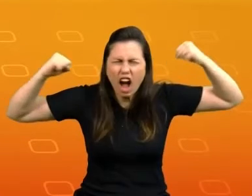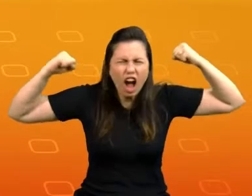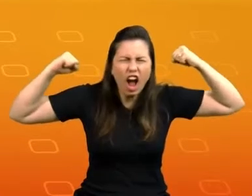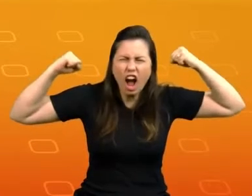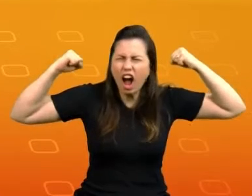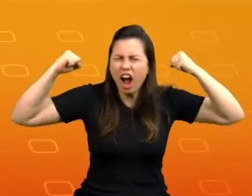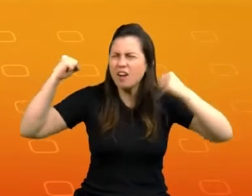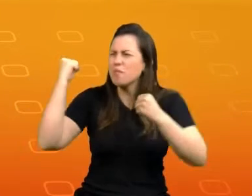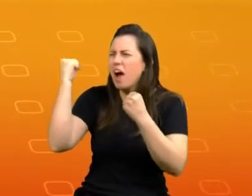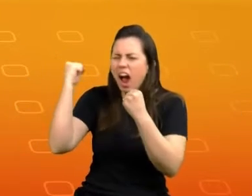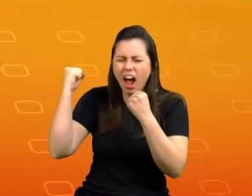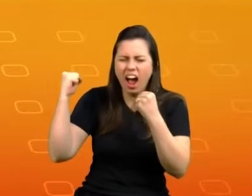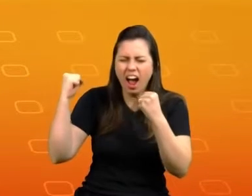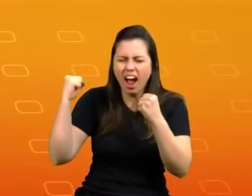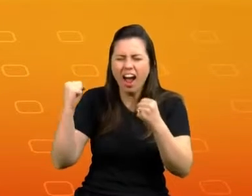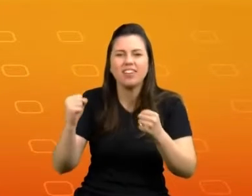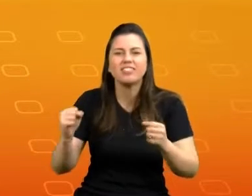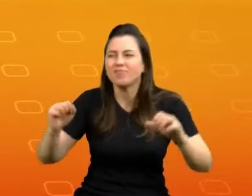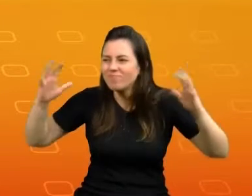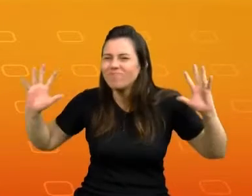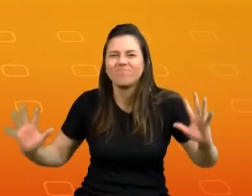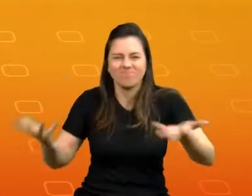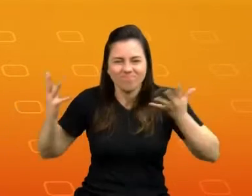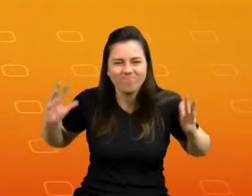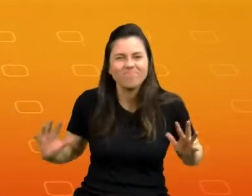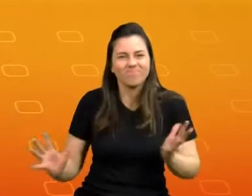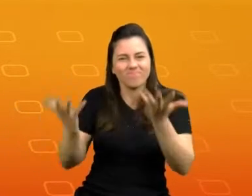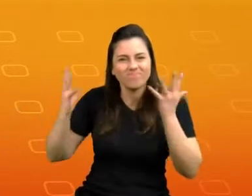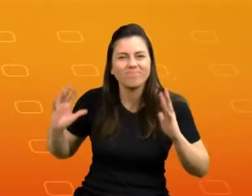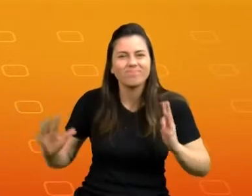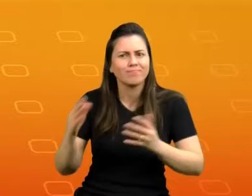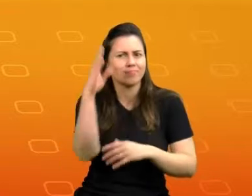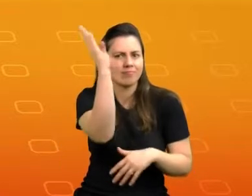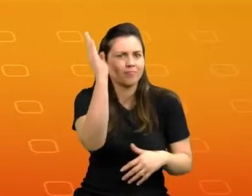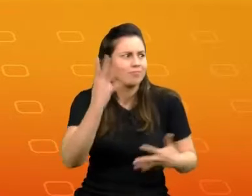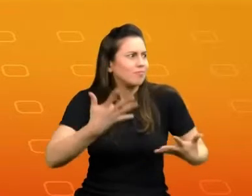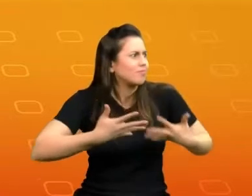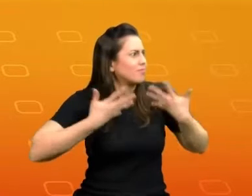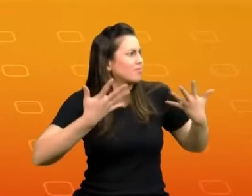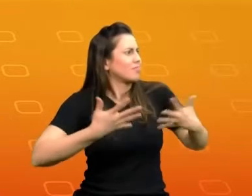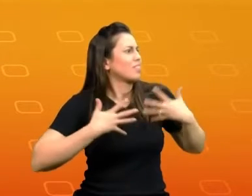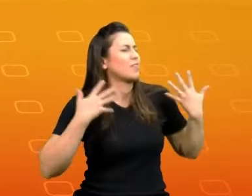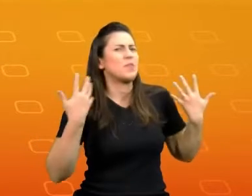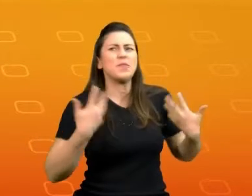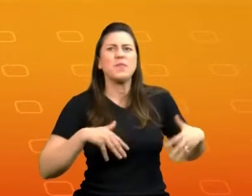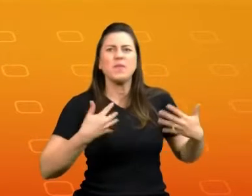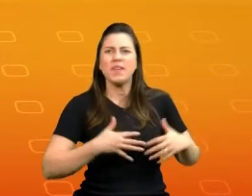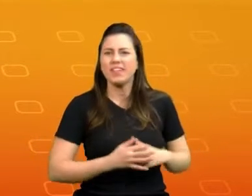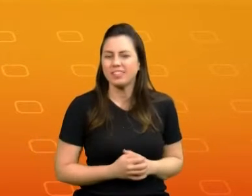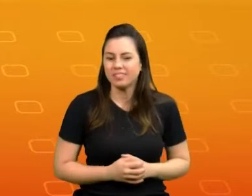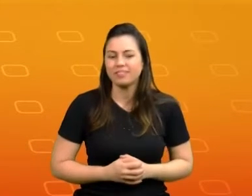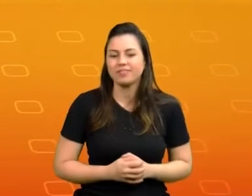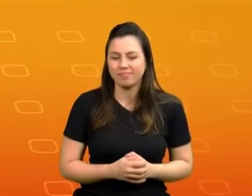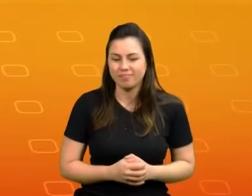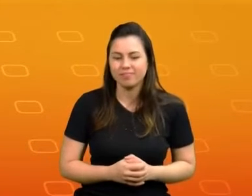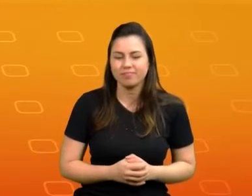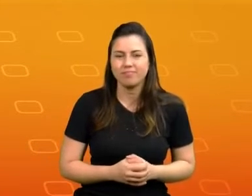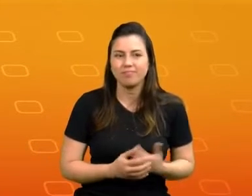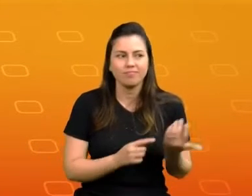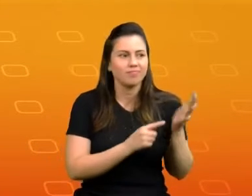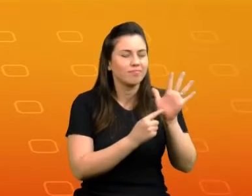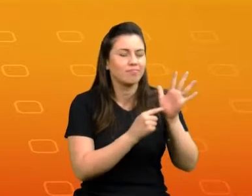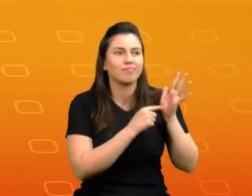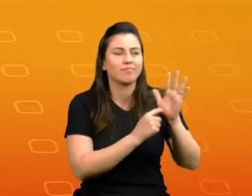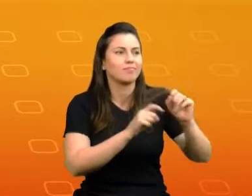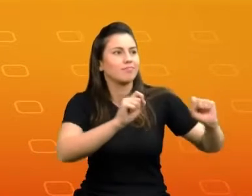que dá um show realmente em todos os eventos que a gente realiza e Poxa vira isso virar imagens